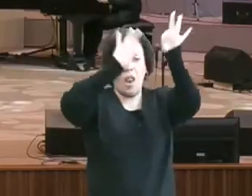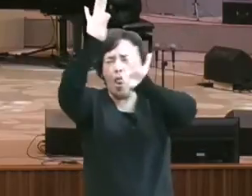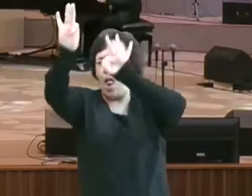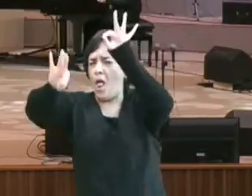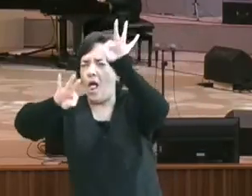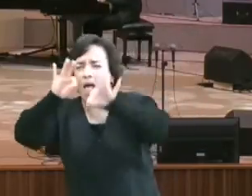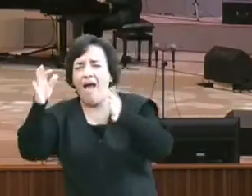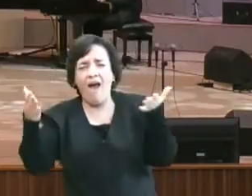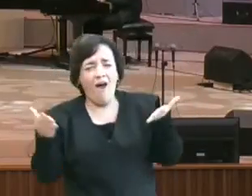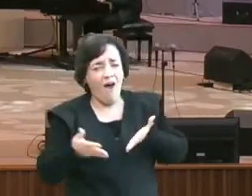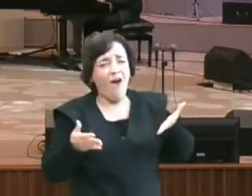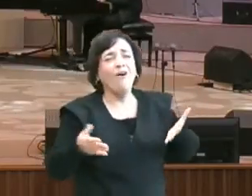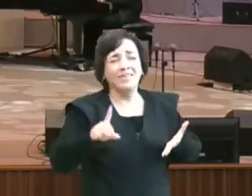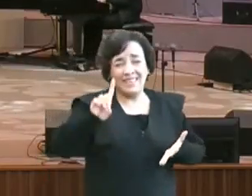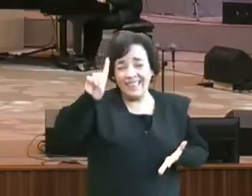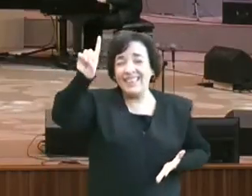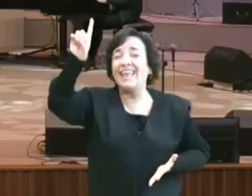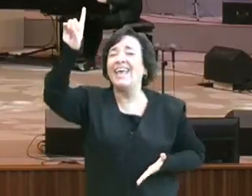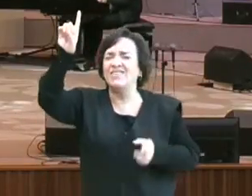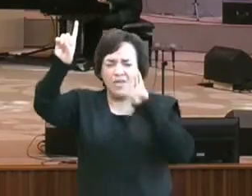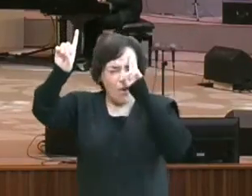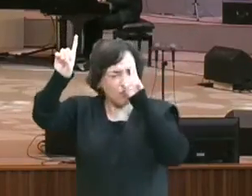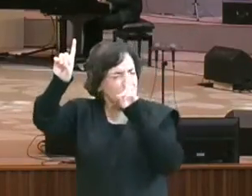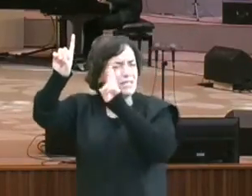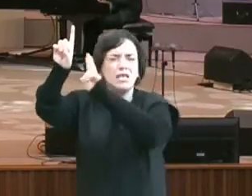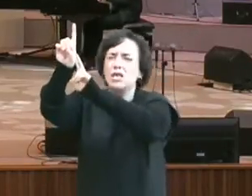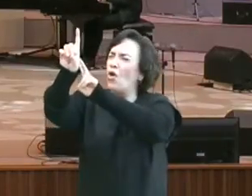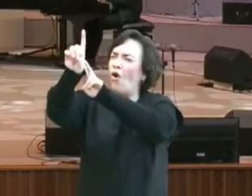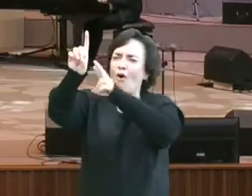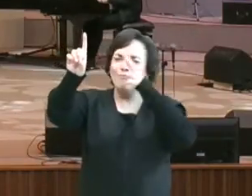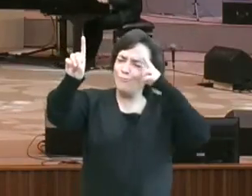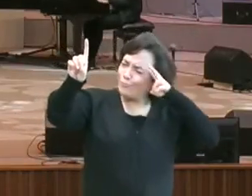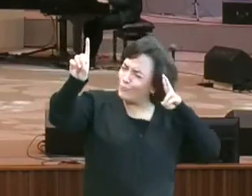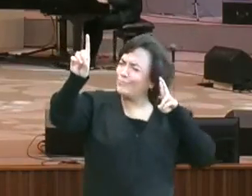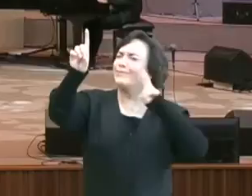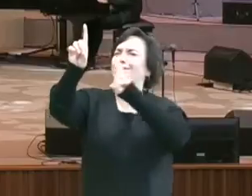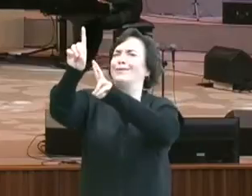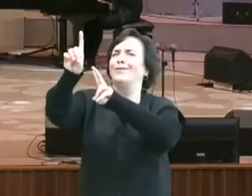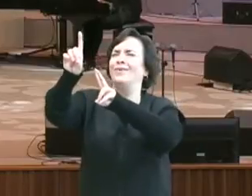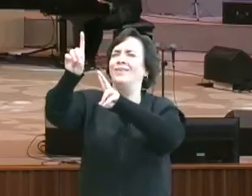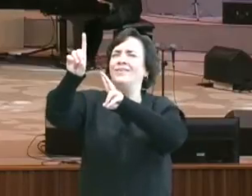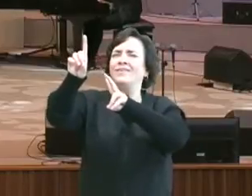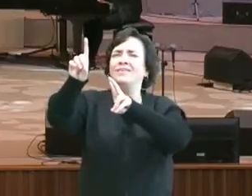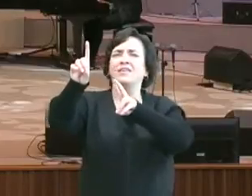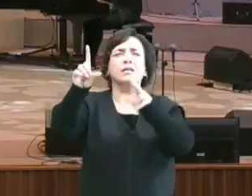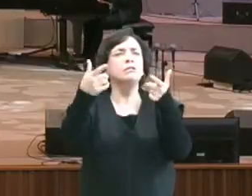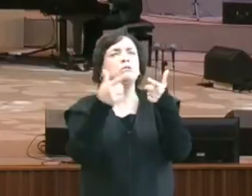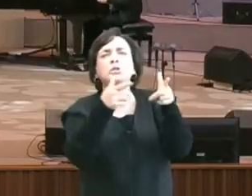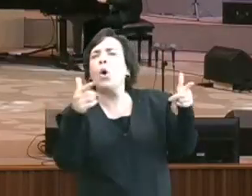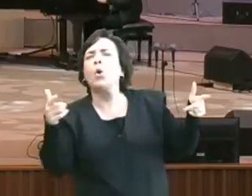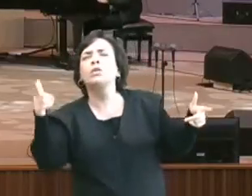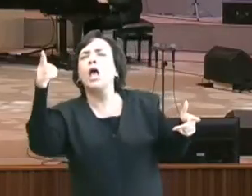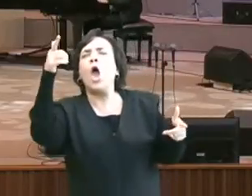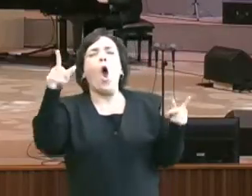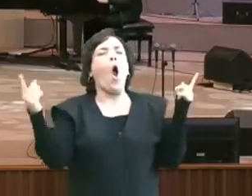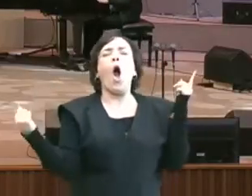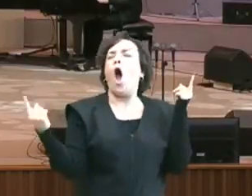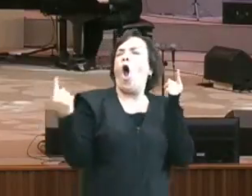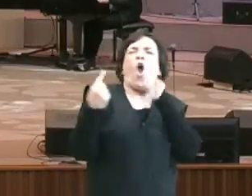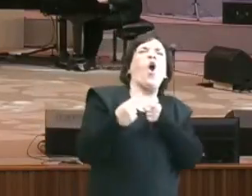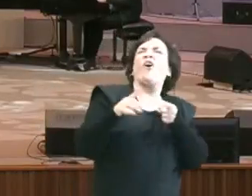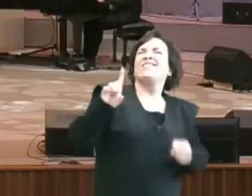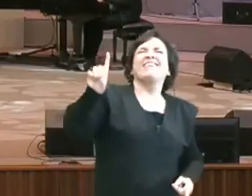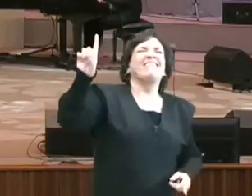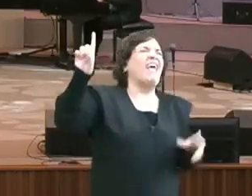lugar. O Senhor é Deus, o Senhor é Deus, não há quem possa contra o